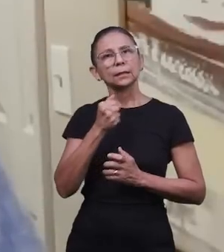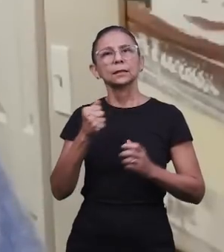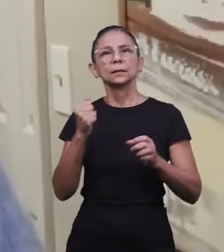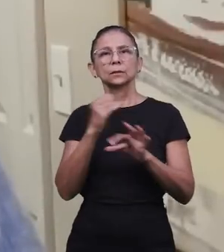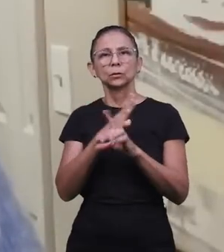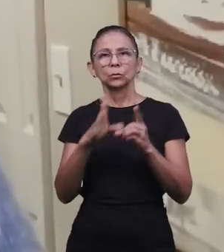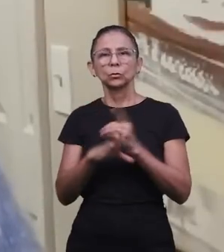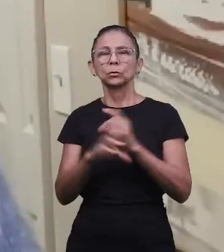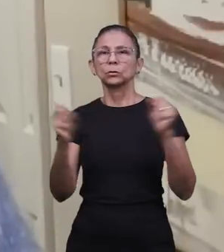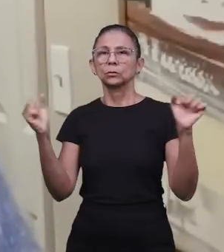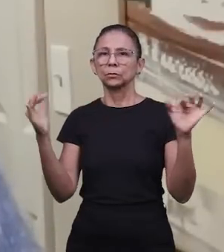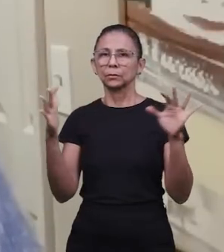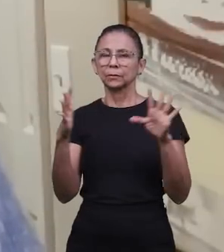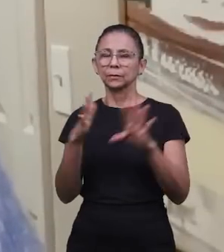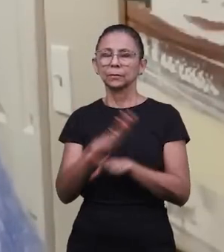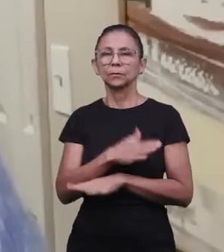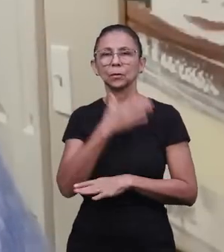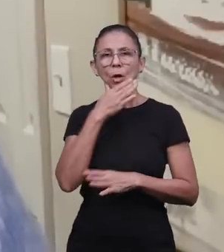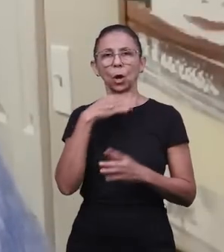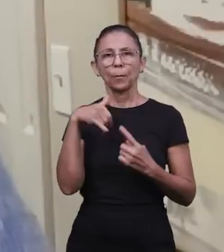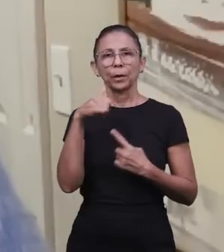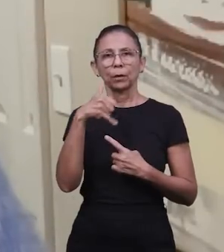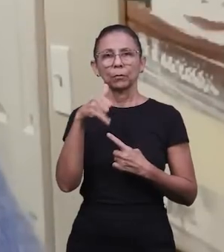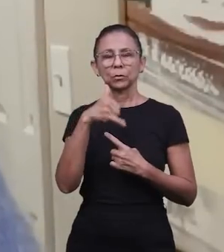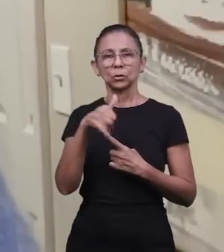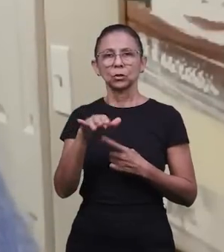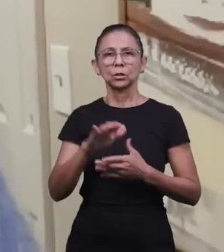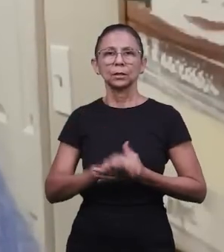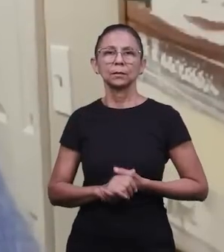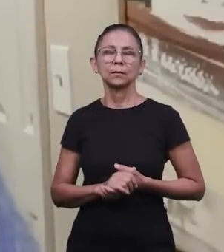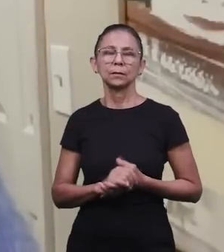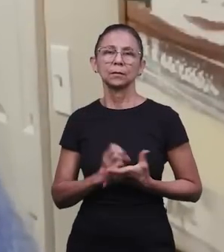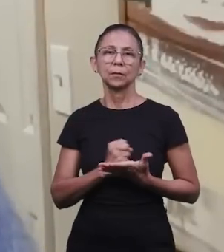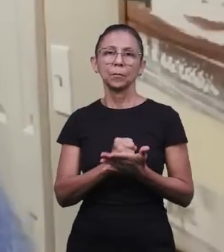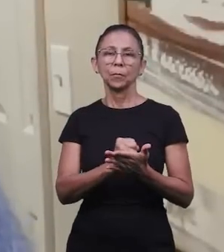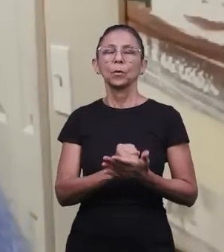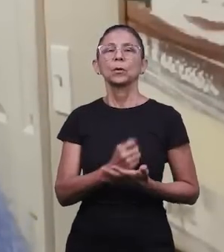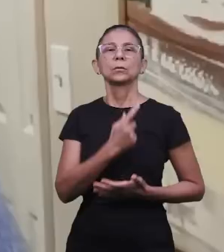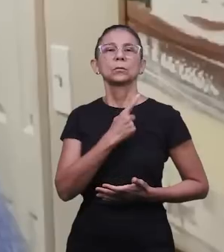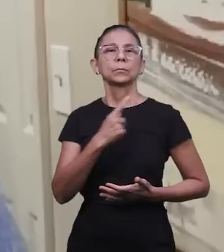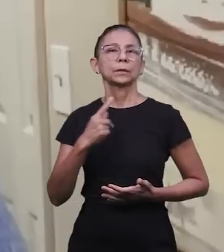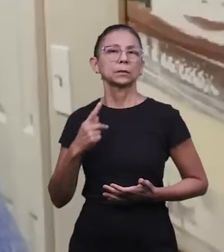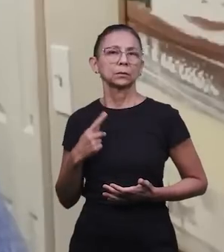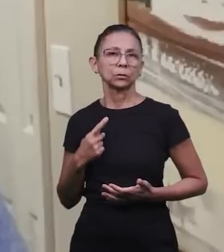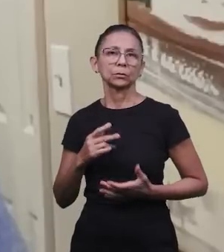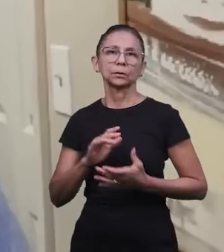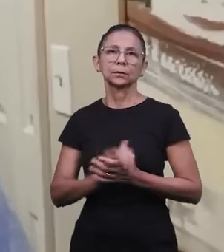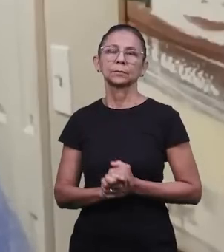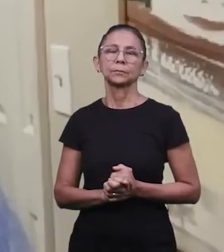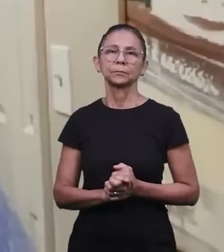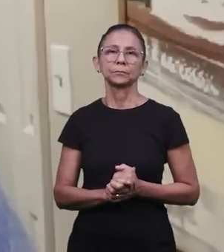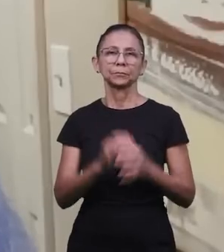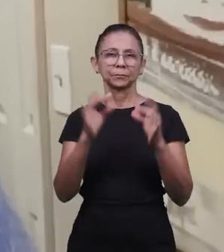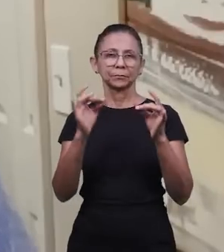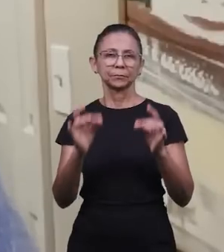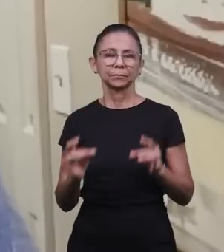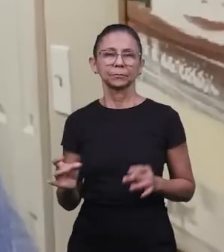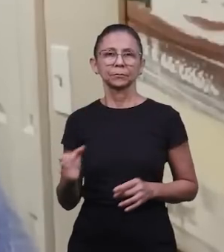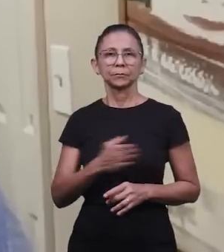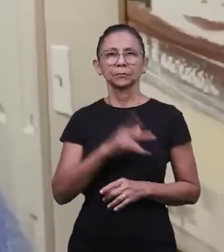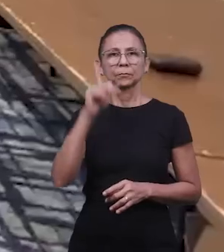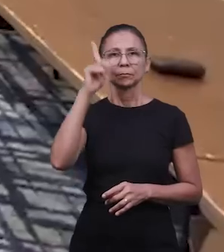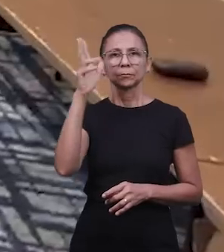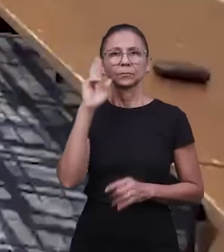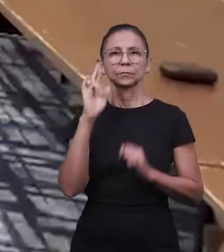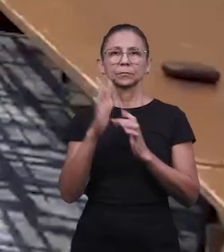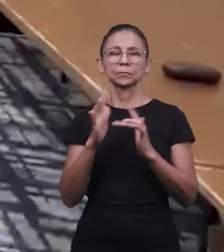na cidade de Alpharetta. O ungido Léo Sandro Cunha esteve ali com o pastor Alexandre Laranjeira e compartilhou mais